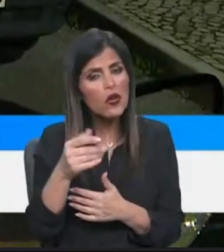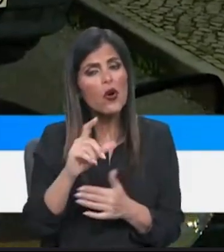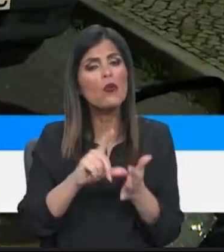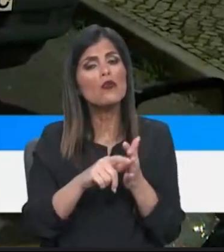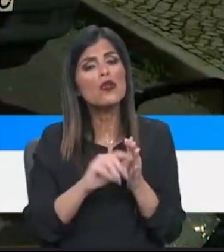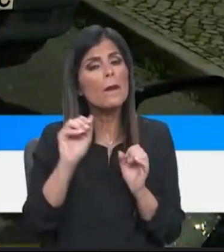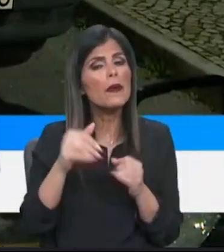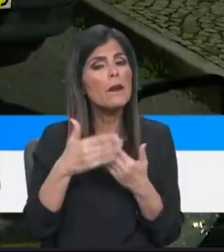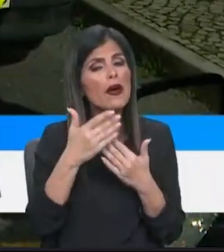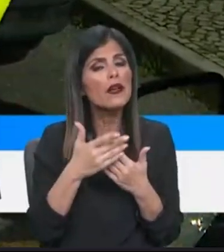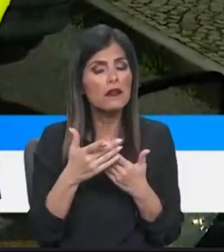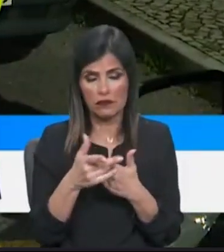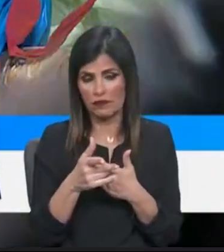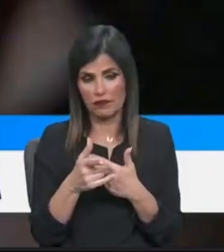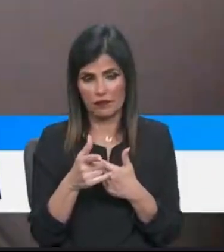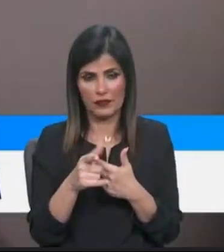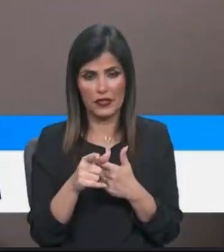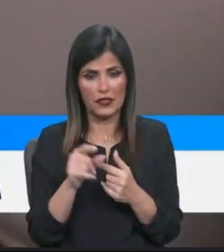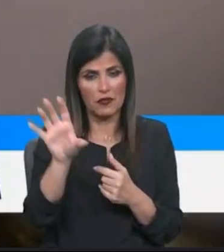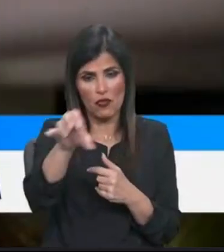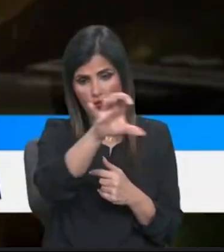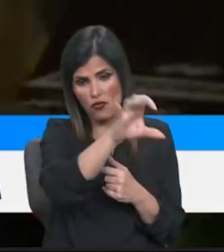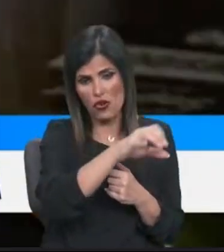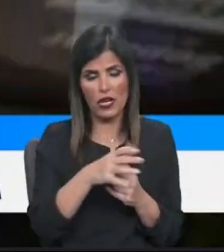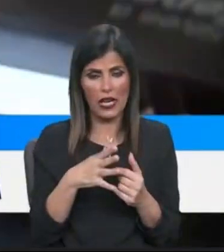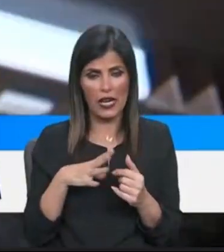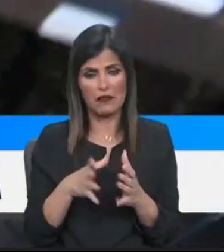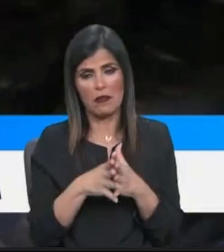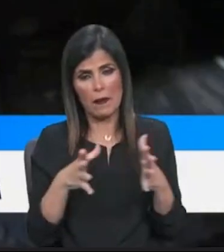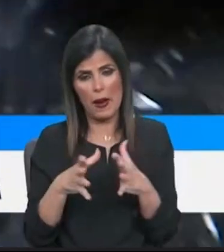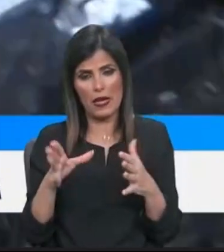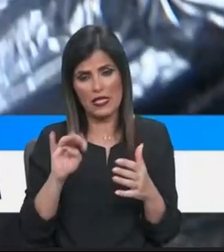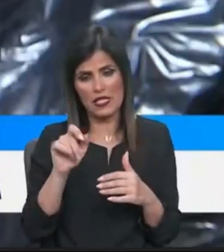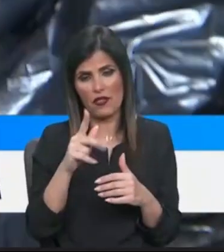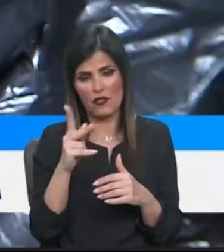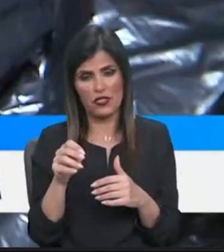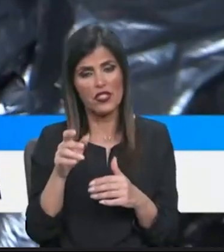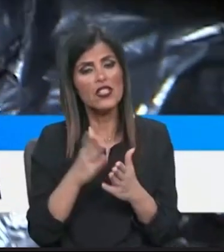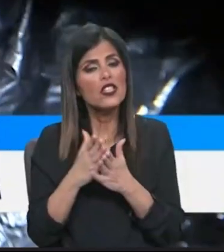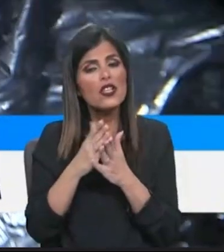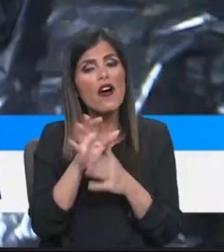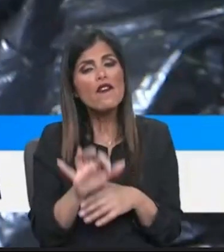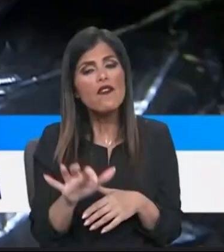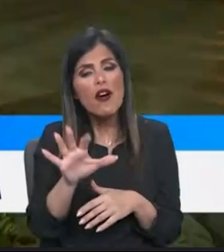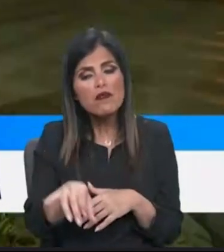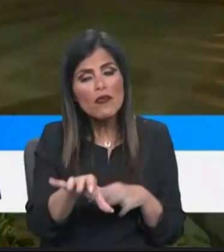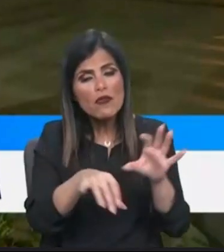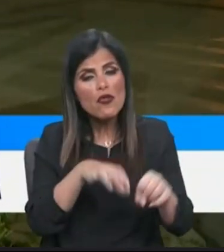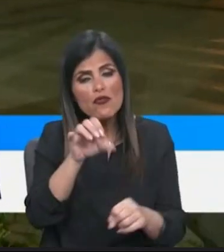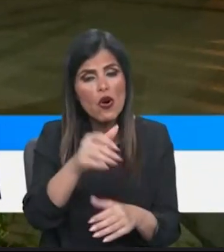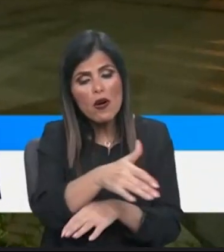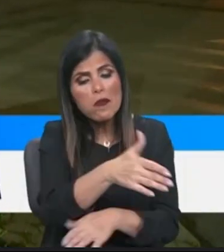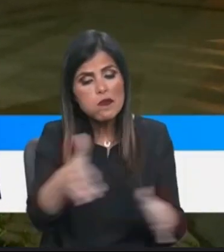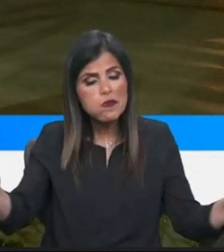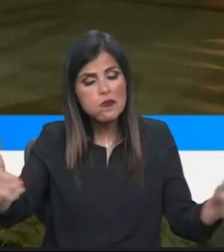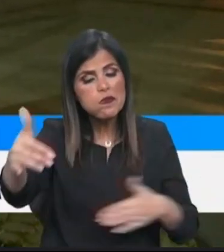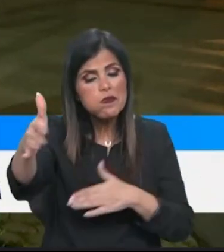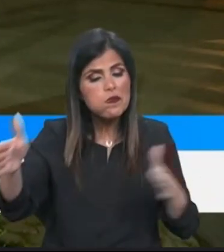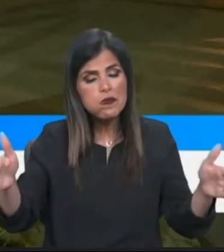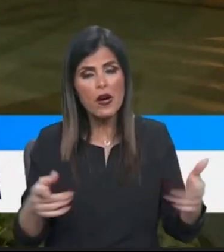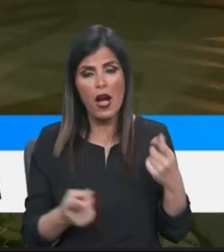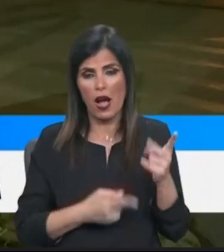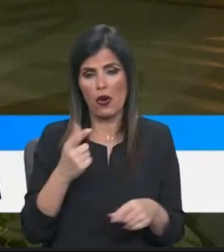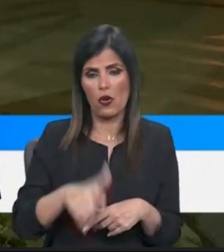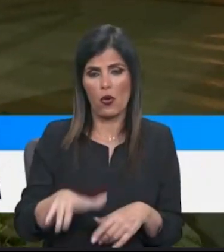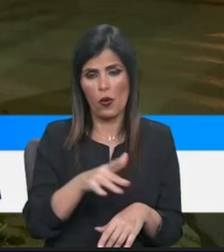piloto de recolha seletiva porta a porta quer expandir-se por todo o concelho de Silves, enquanto estuda a frequência da recolha e a dimensão dos contentores, sendo que em alguns bairros